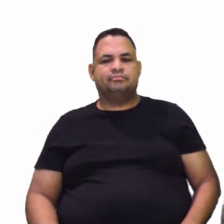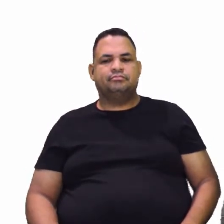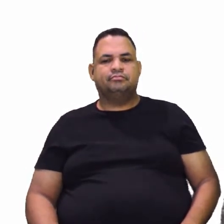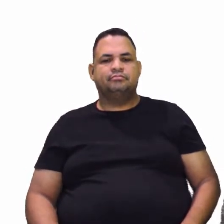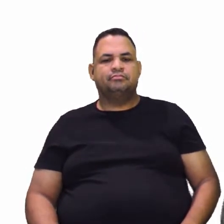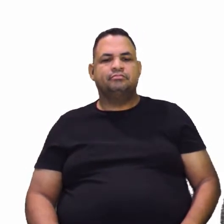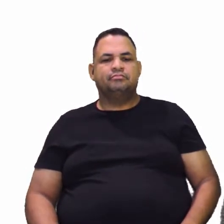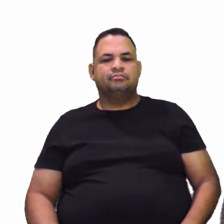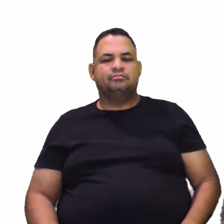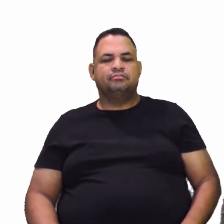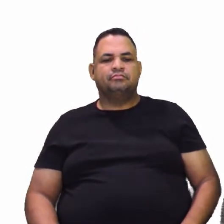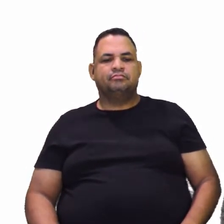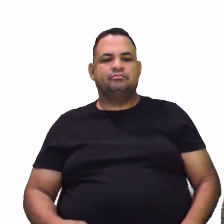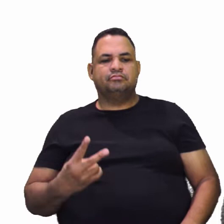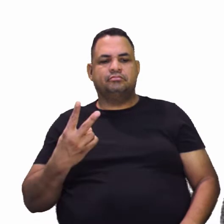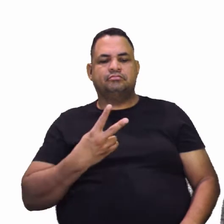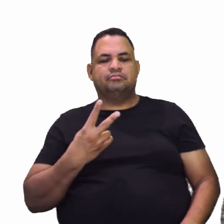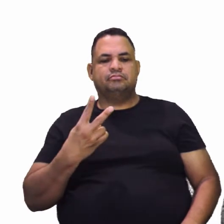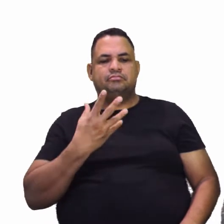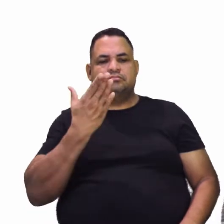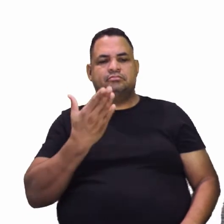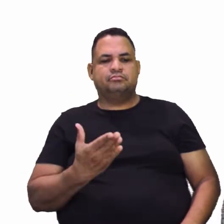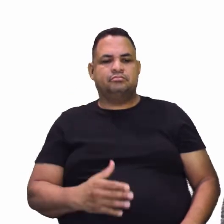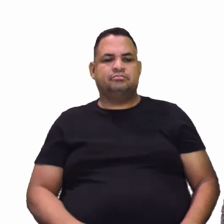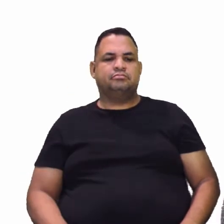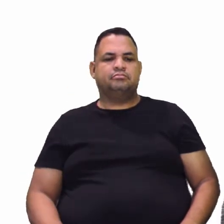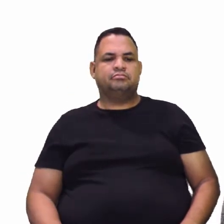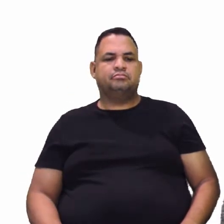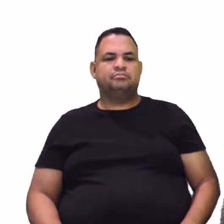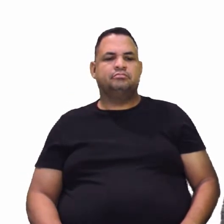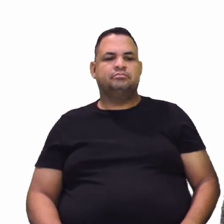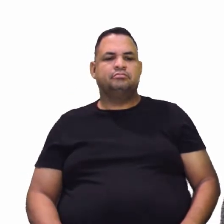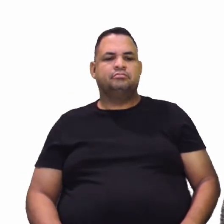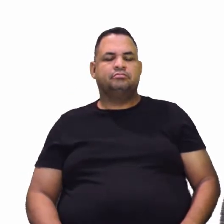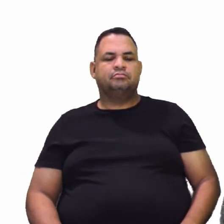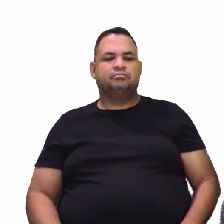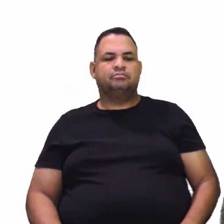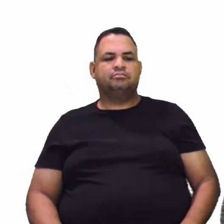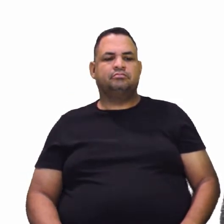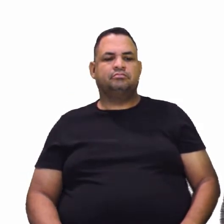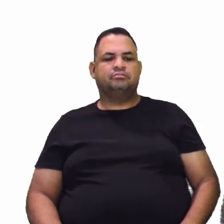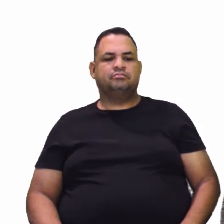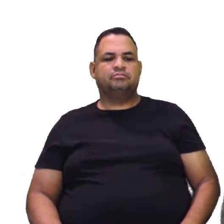favor. Na 2. Does Maria like